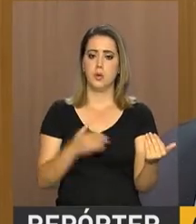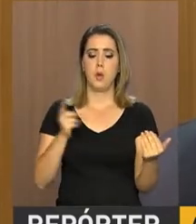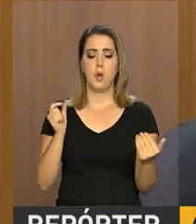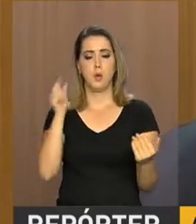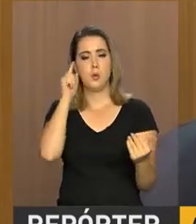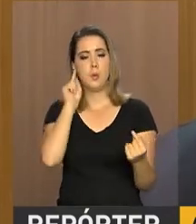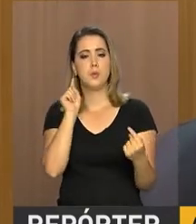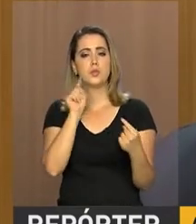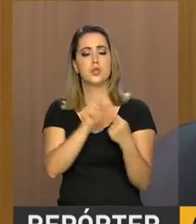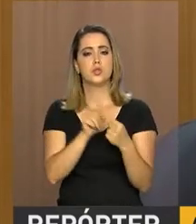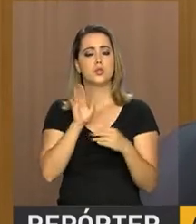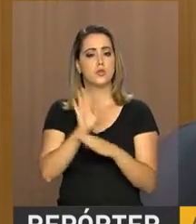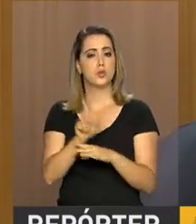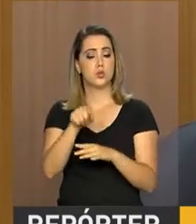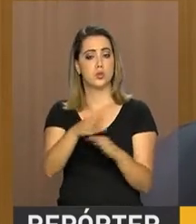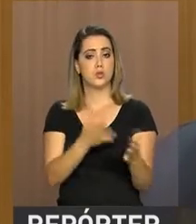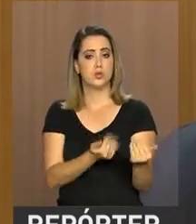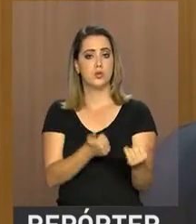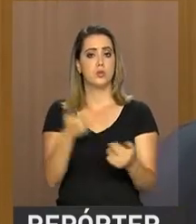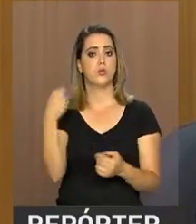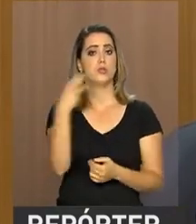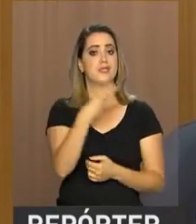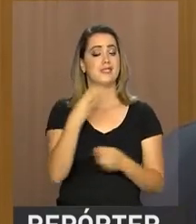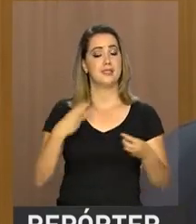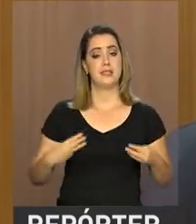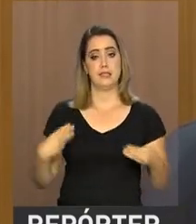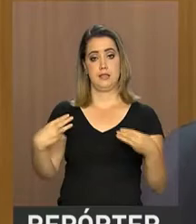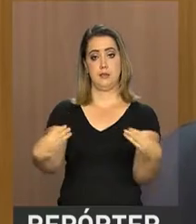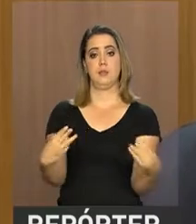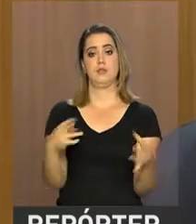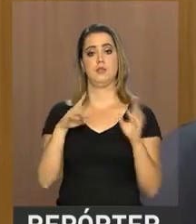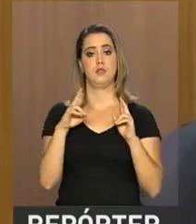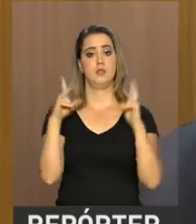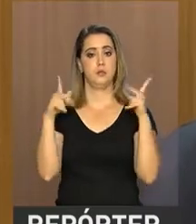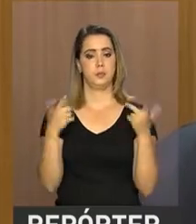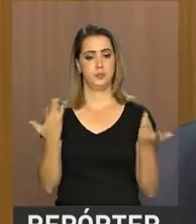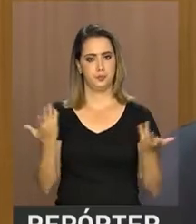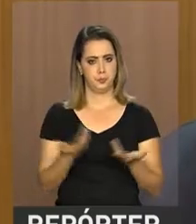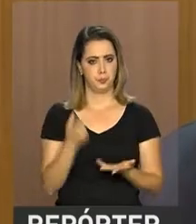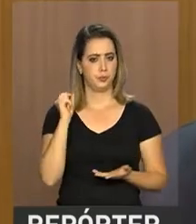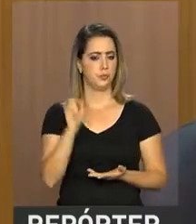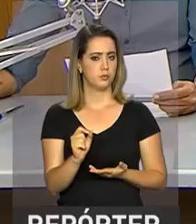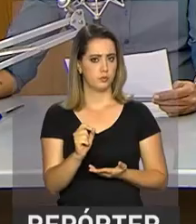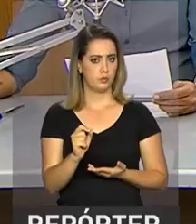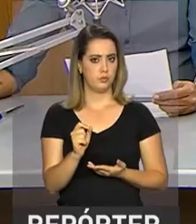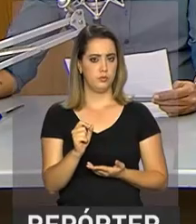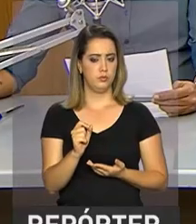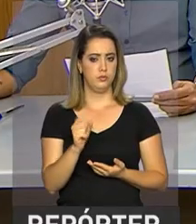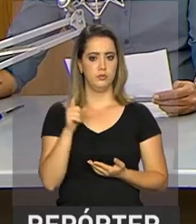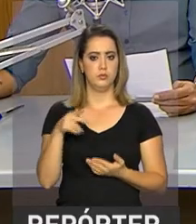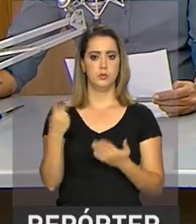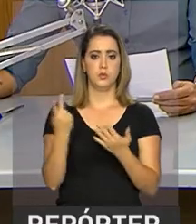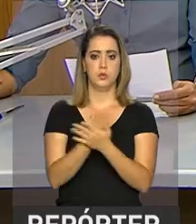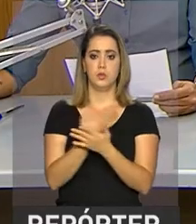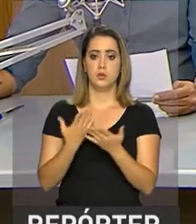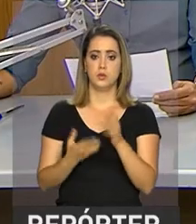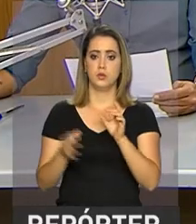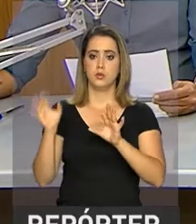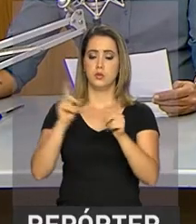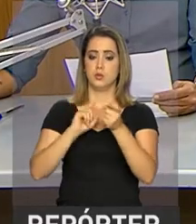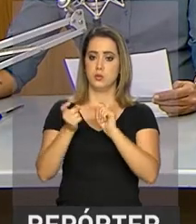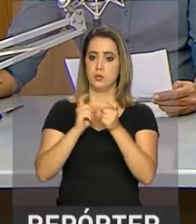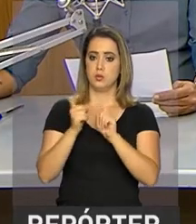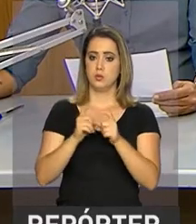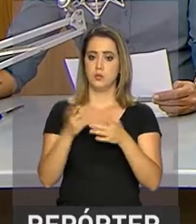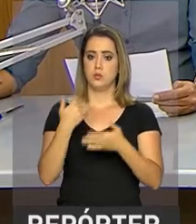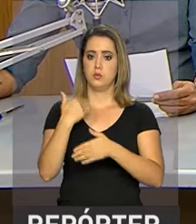juventude em três ministérios o fruto desse papel de articulação e integração e coordenação dessas